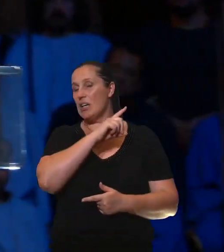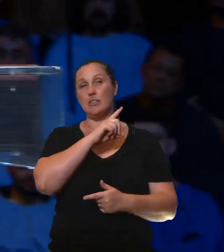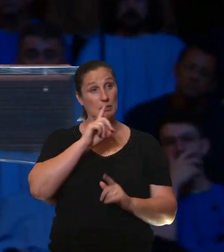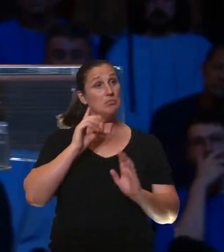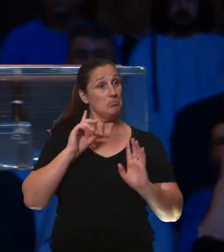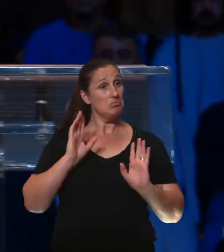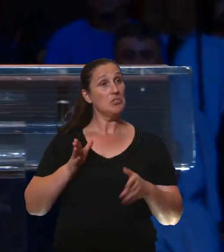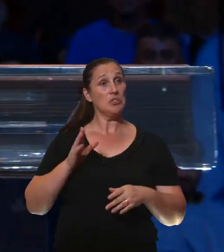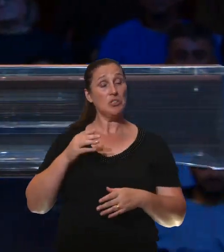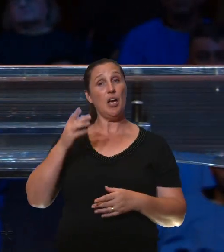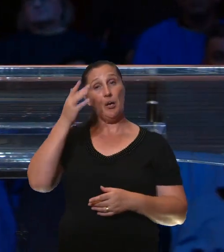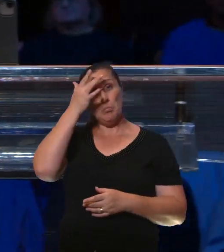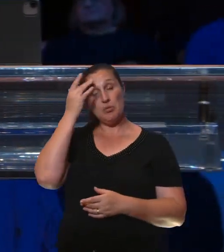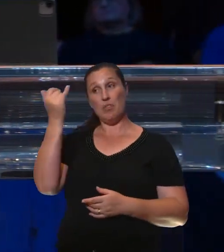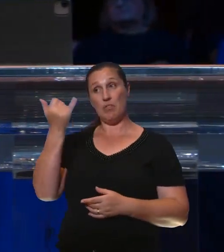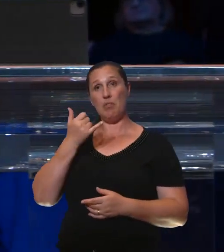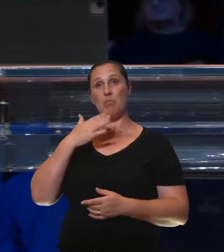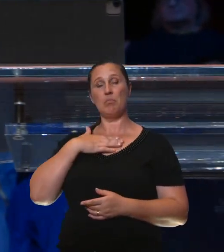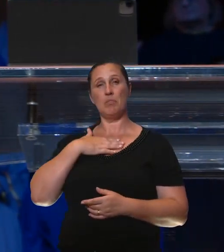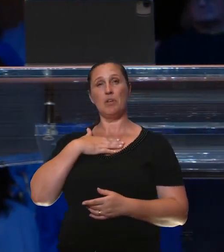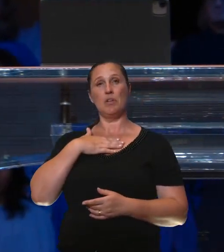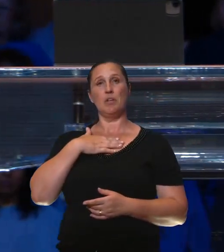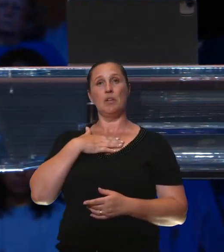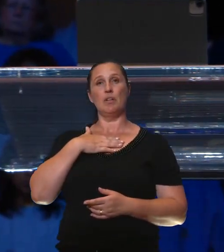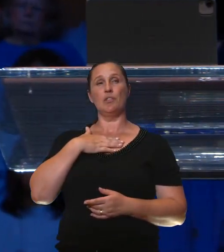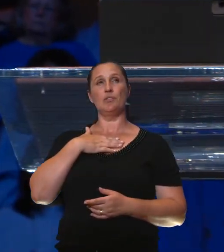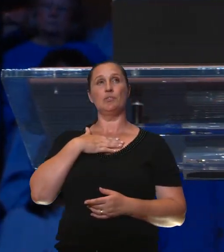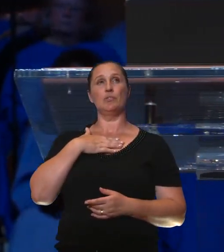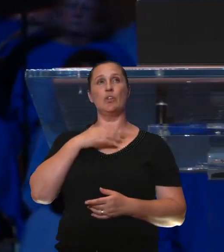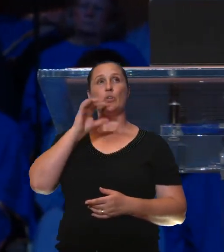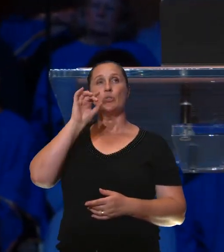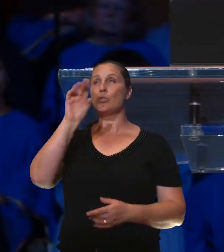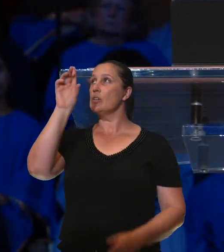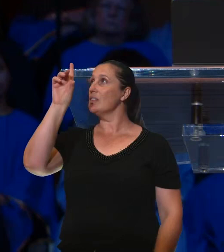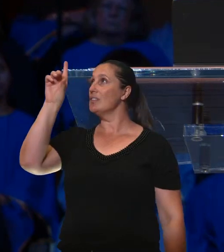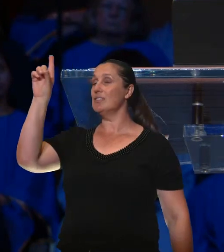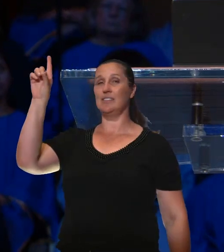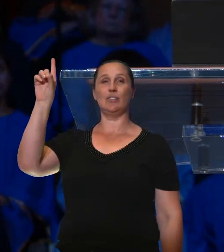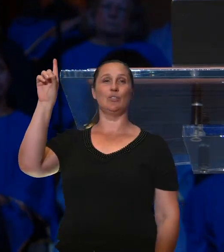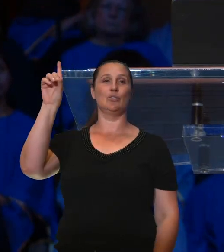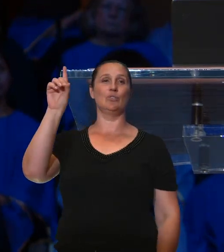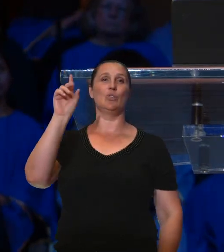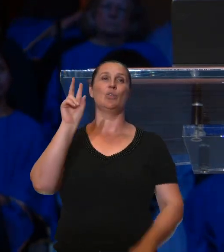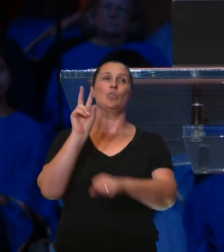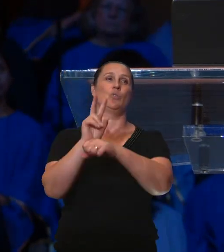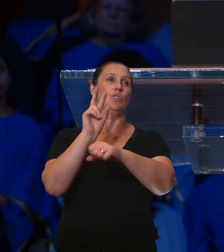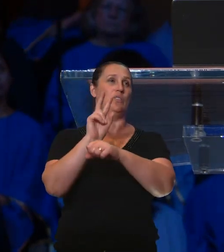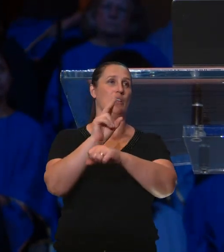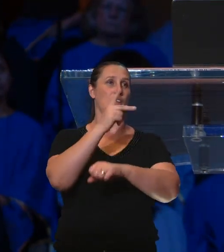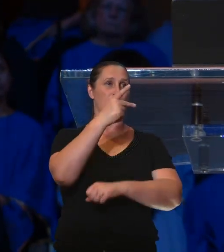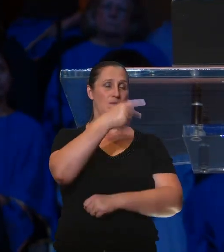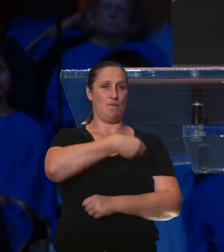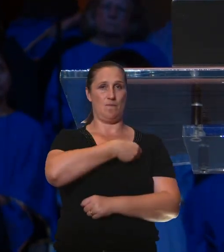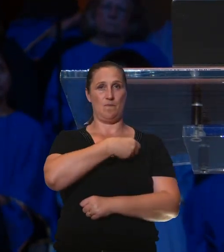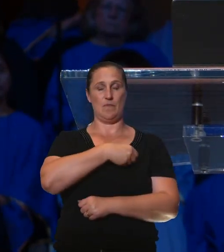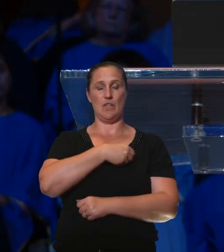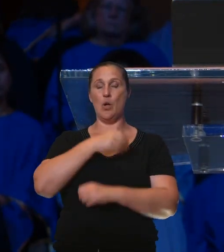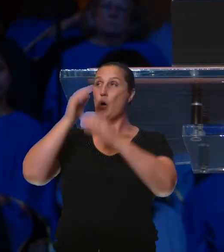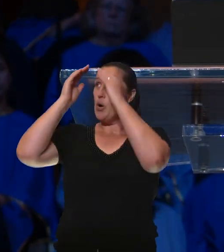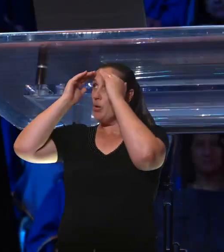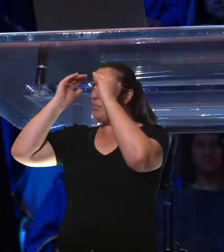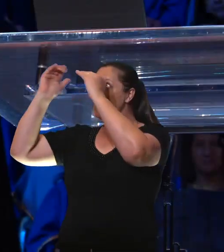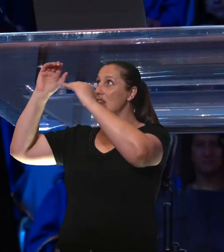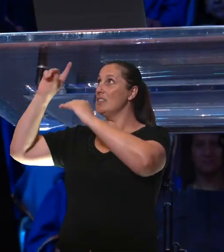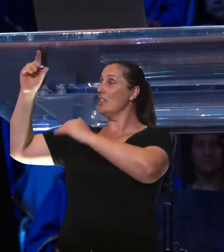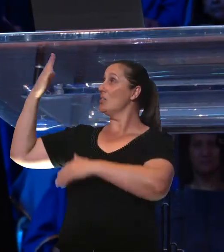muito isso. Ah, meu Deus, não, é só Deus trabalhando na sua vida. Você obedecendo o chamado que Deus tem na